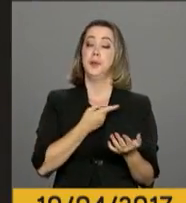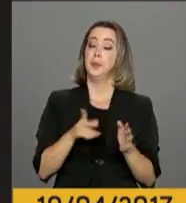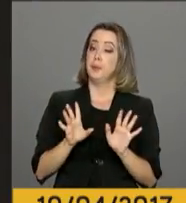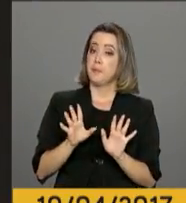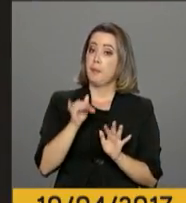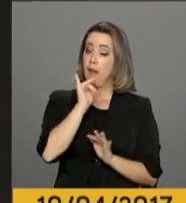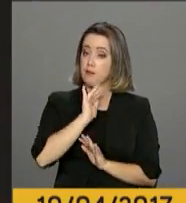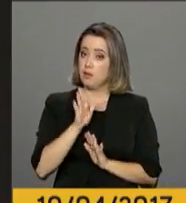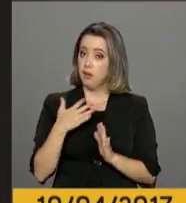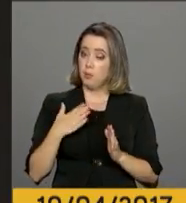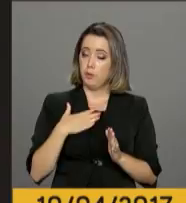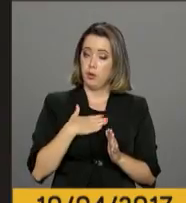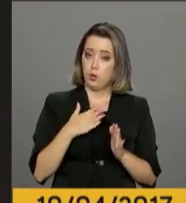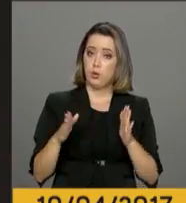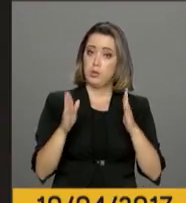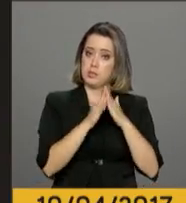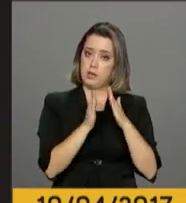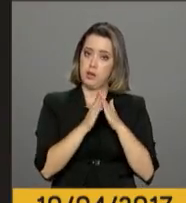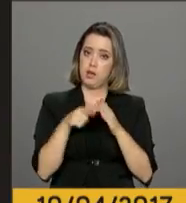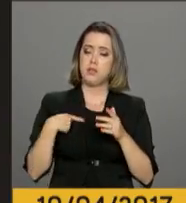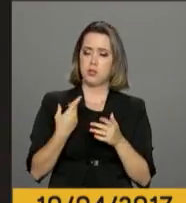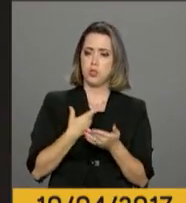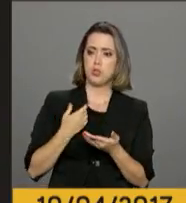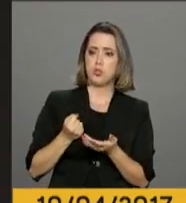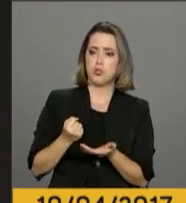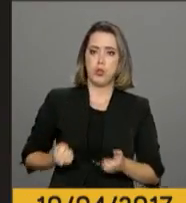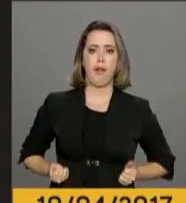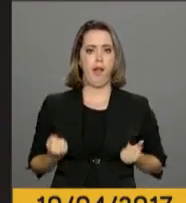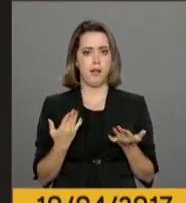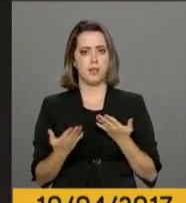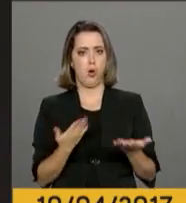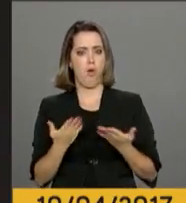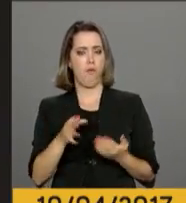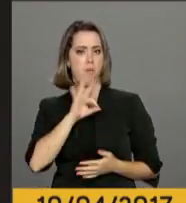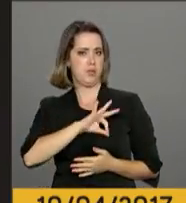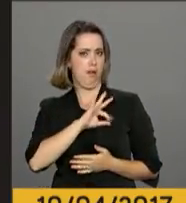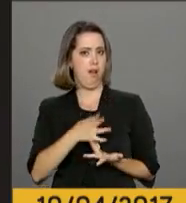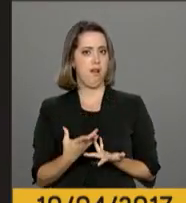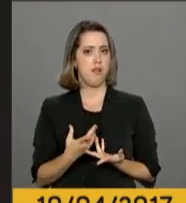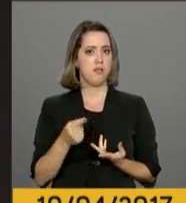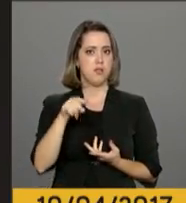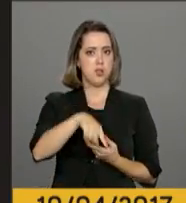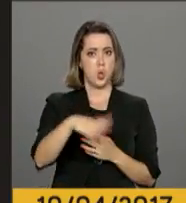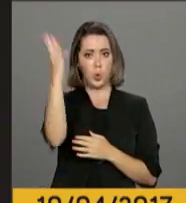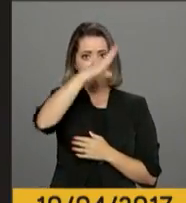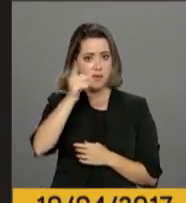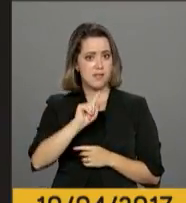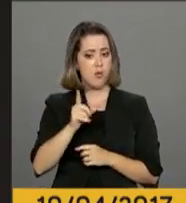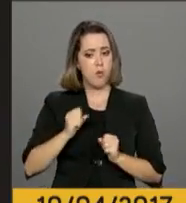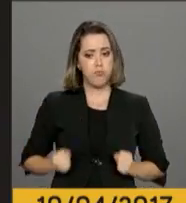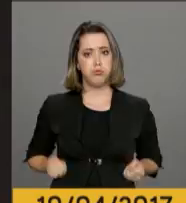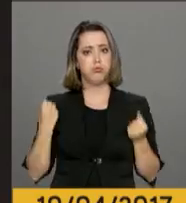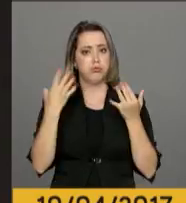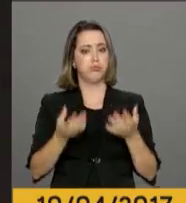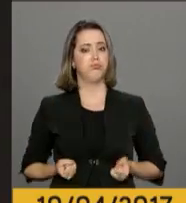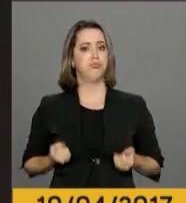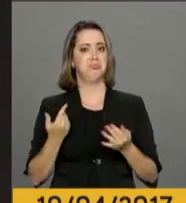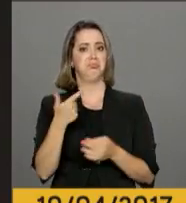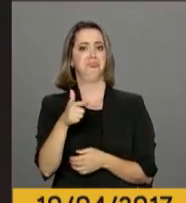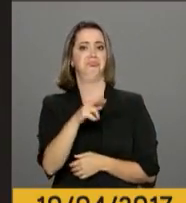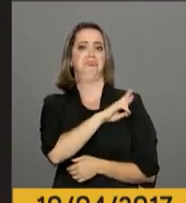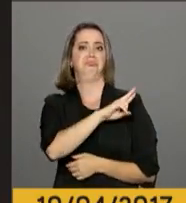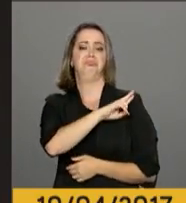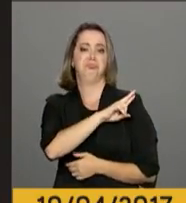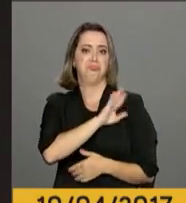podemos gastar aquilo que ganhamos, aquilo que arrecadamos. No Brasil, não, gastava-se irresponsavelmente. Nós estabelecemos